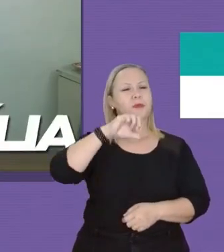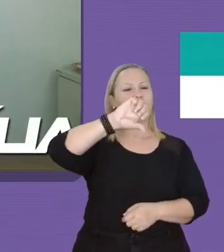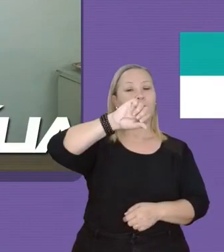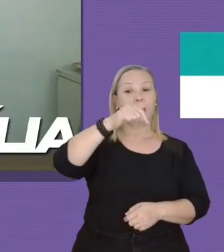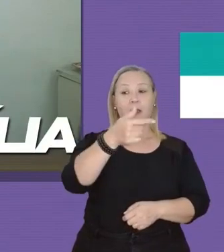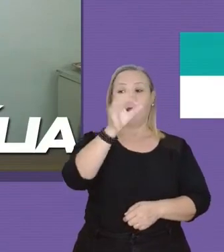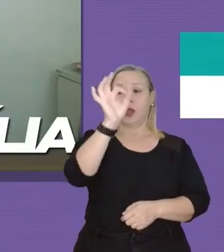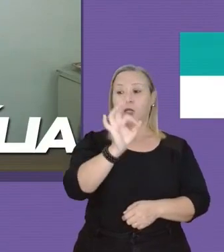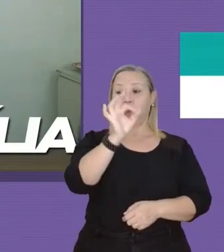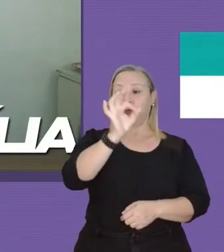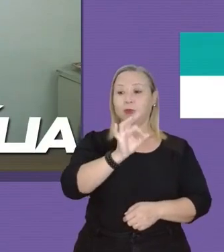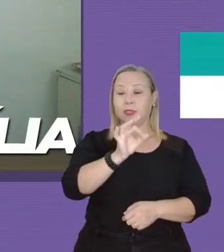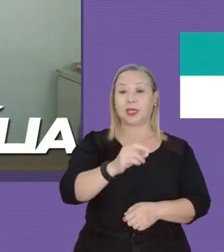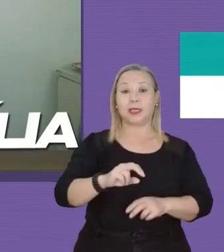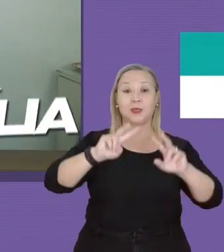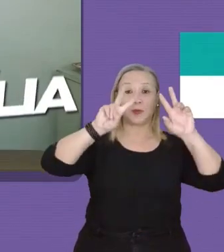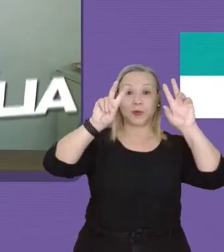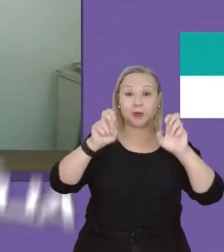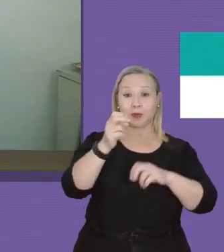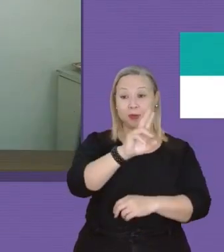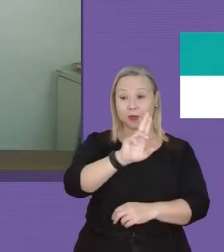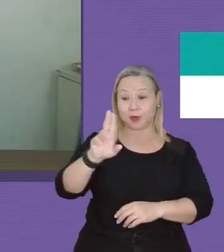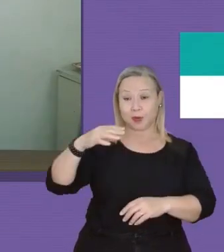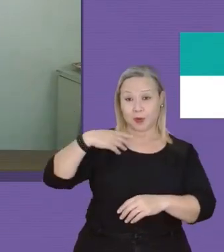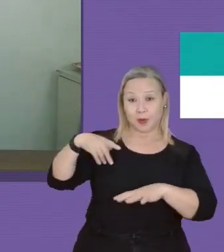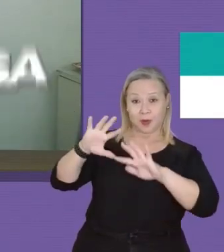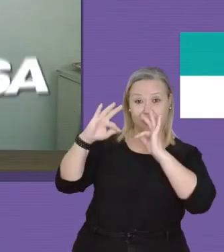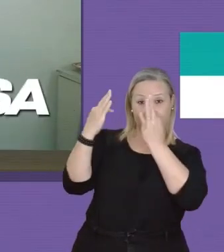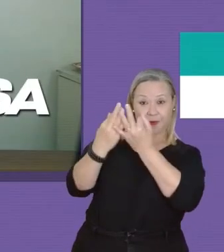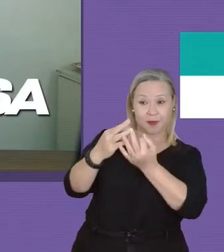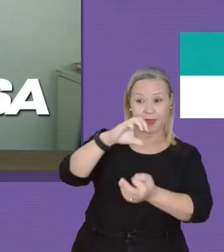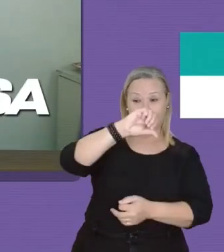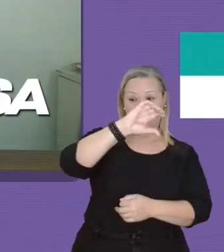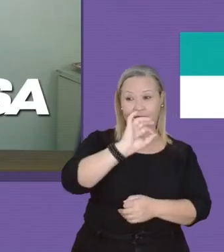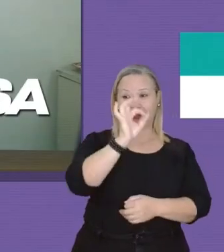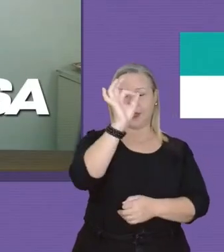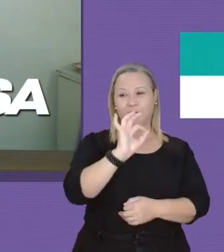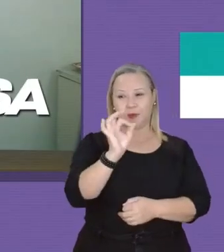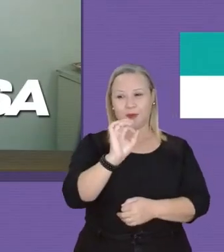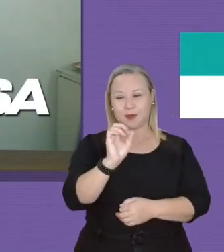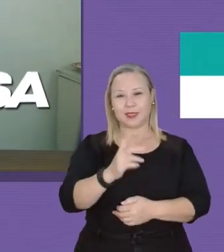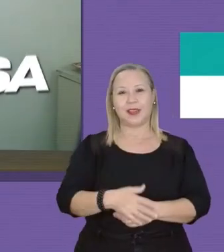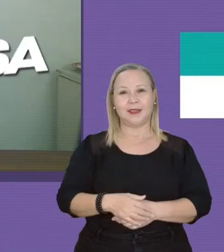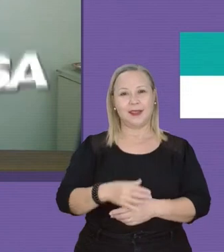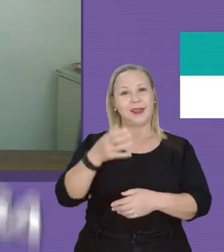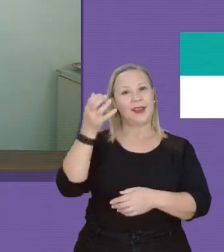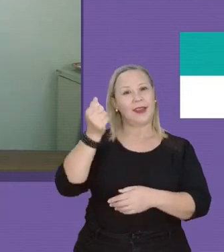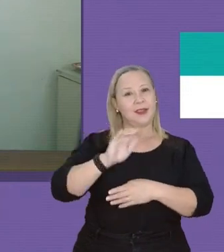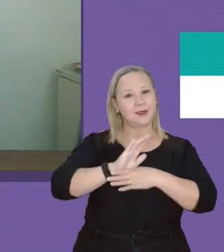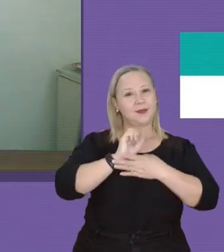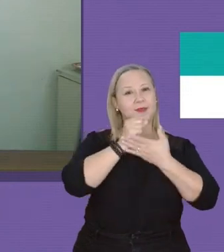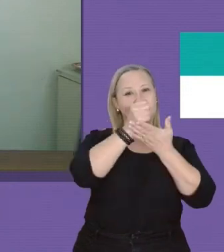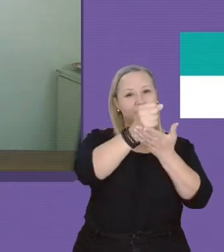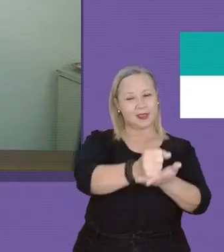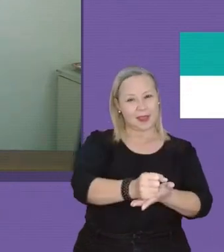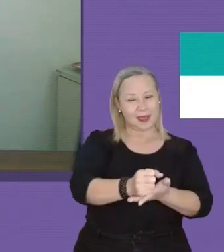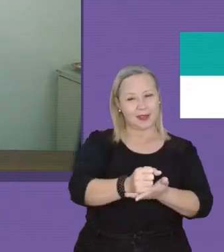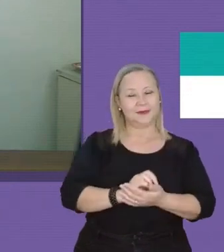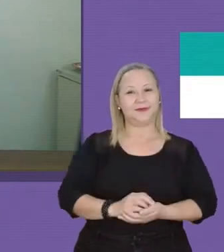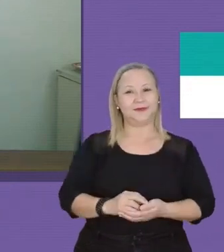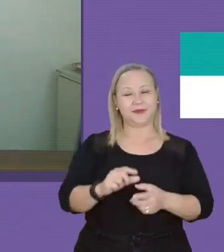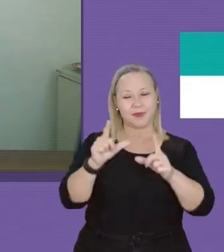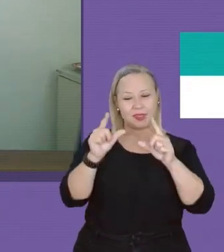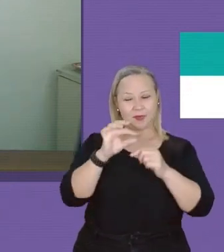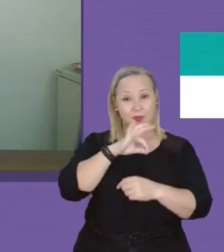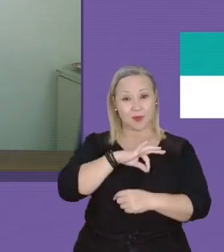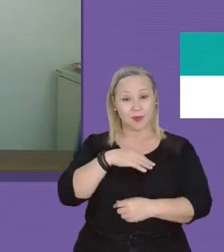92% dos titulares do Bolsa Família, 90% dos beneficiados da faixa de menor renda do